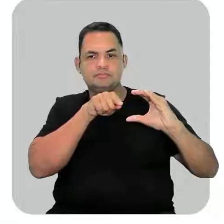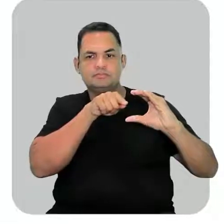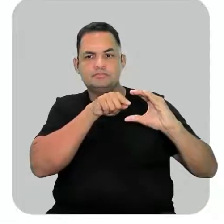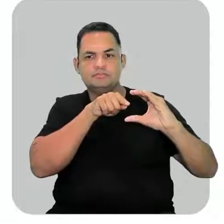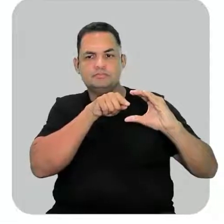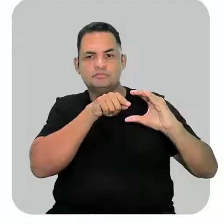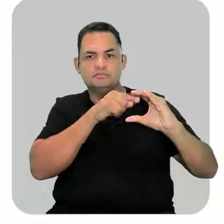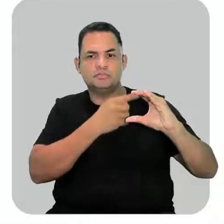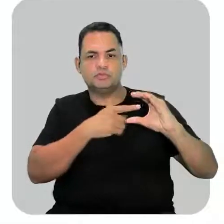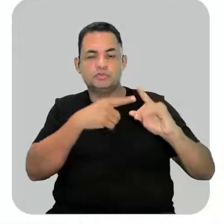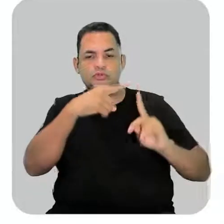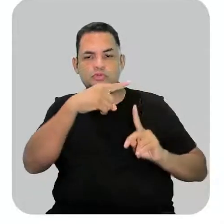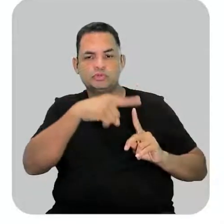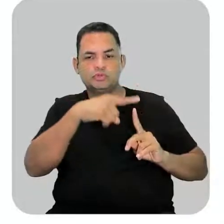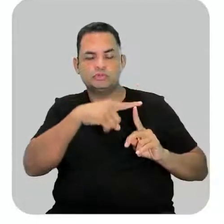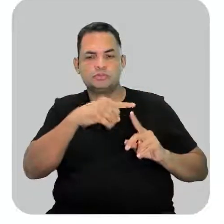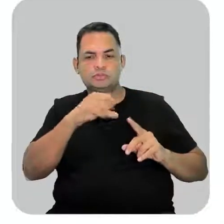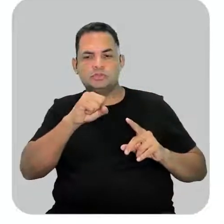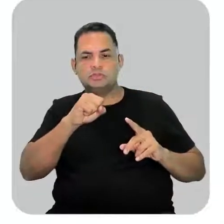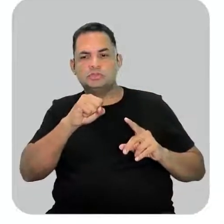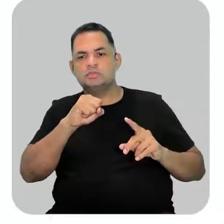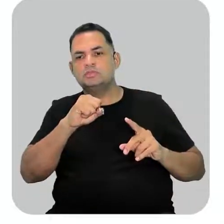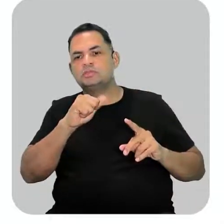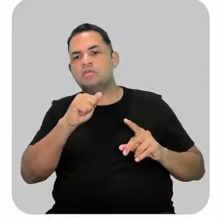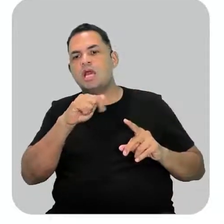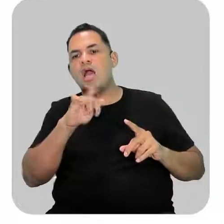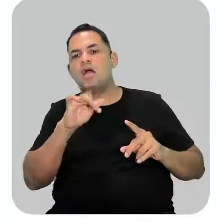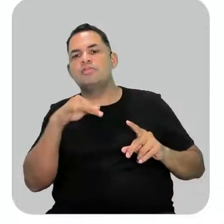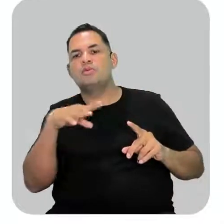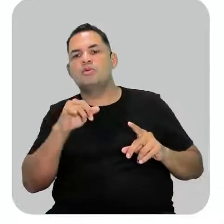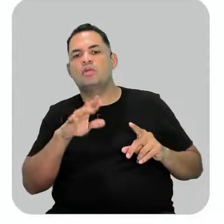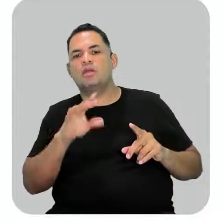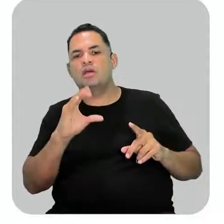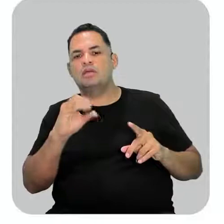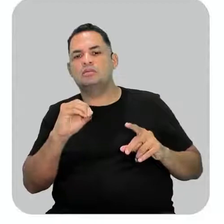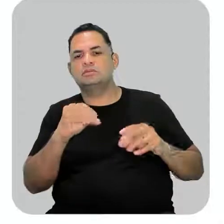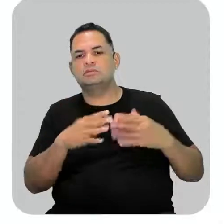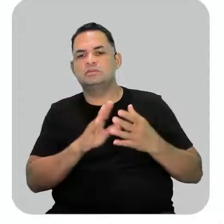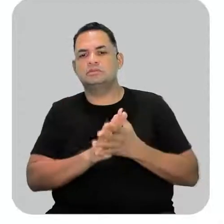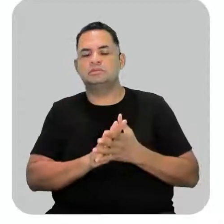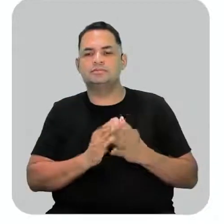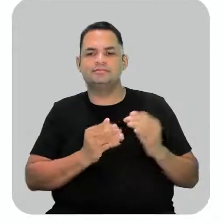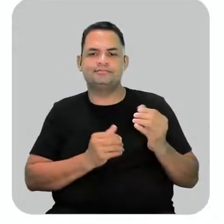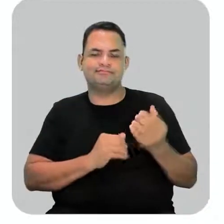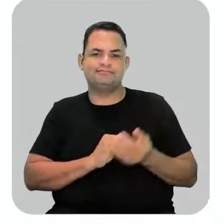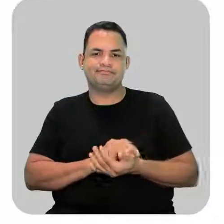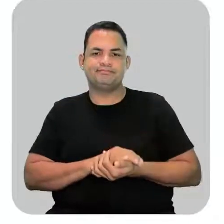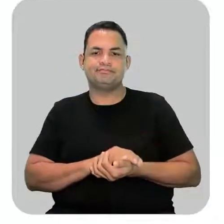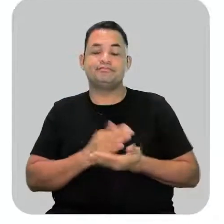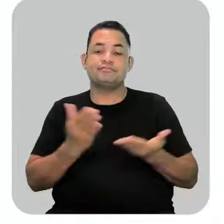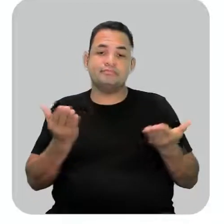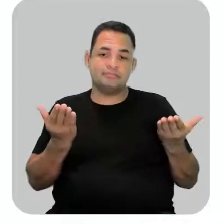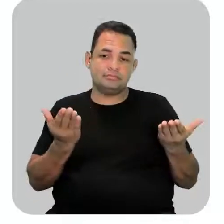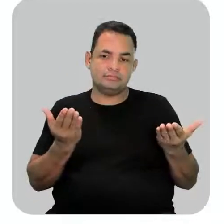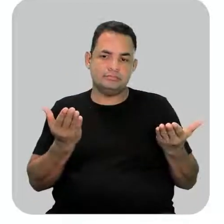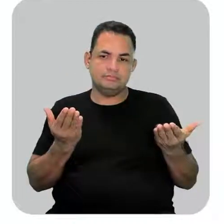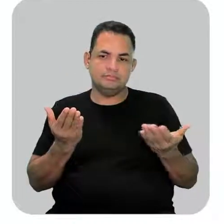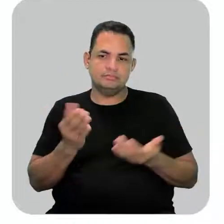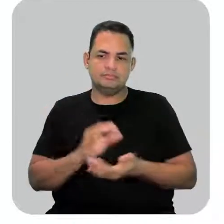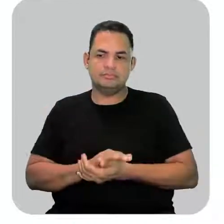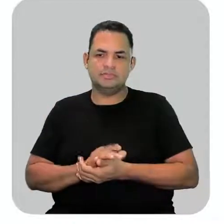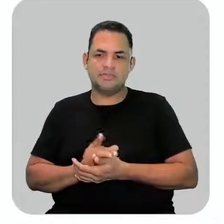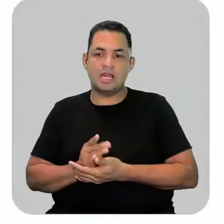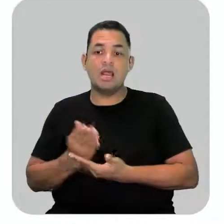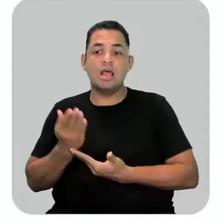do tipo saturado. Faz todas as ligações do tipo simples. Então, se